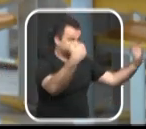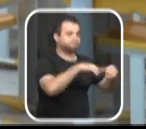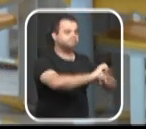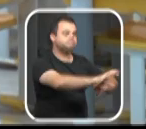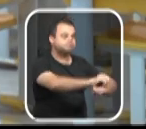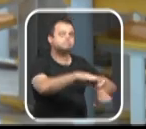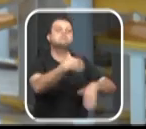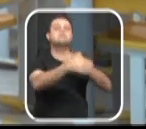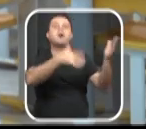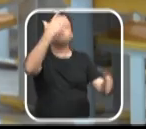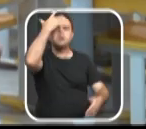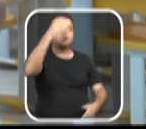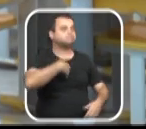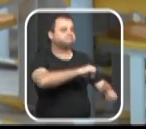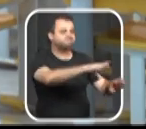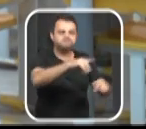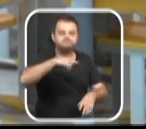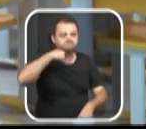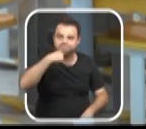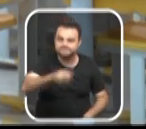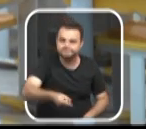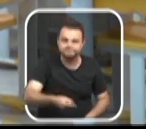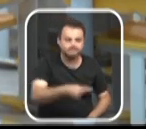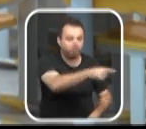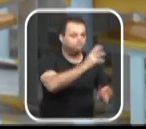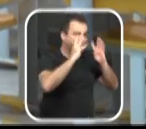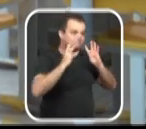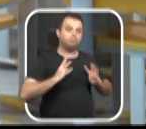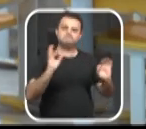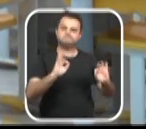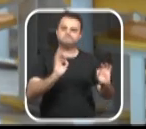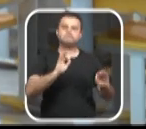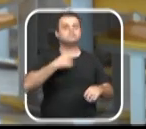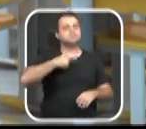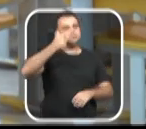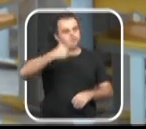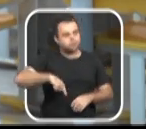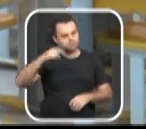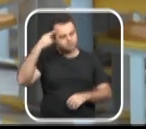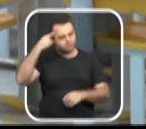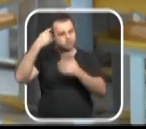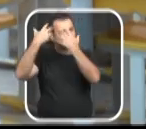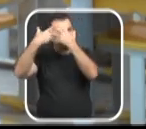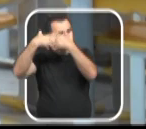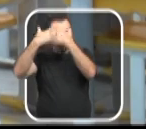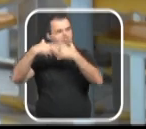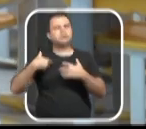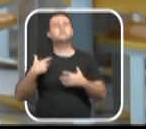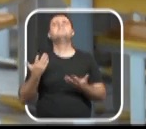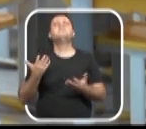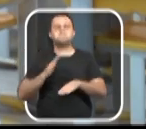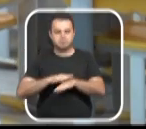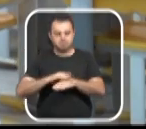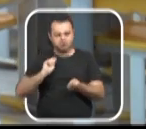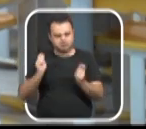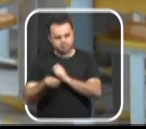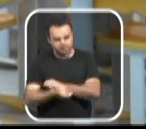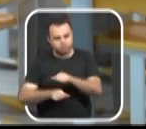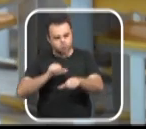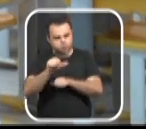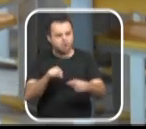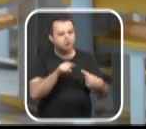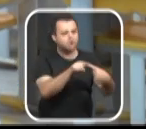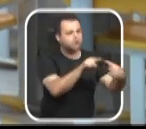fluir nada. E aí eu preciso voltar e fazer uma reflexão do que eu estou propondo para essa turma. Às vezes para